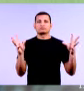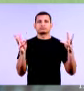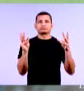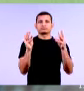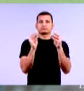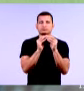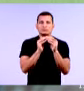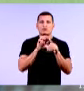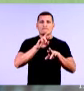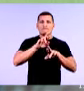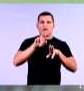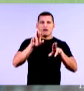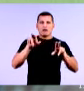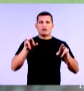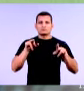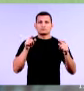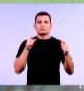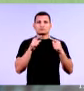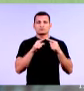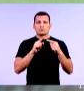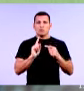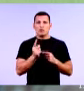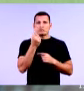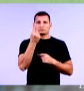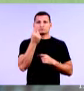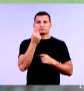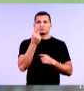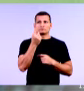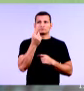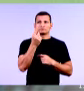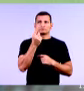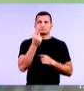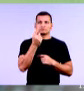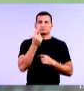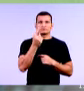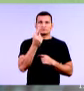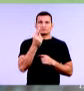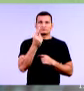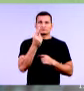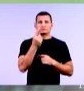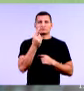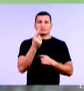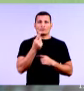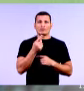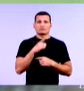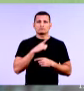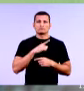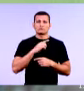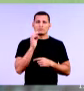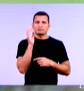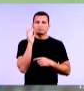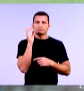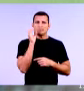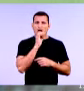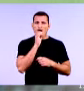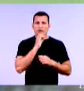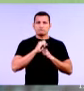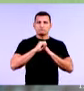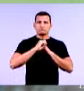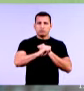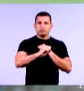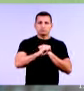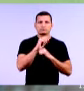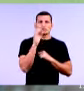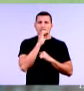vários links, né? Várias conexões numa só, tornando uma conexão de altíssima velocidade. Então, os backbones são ligações de